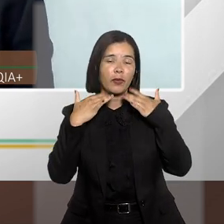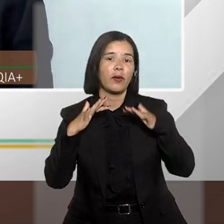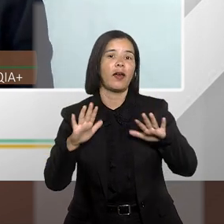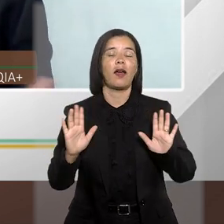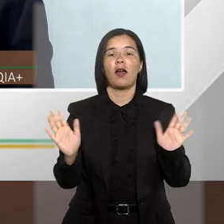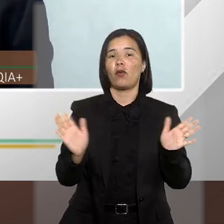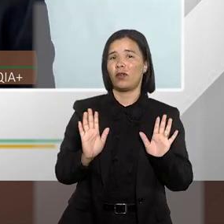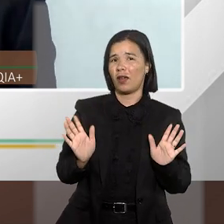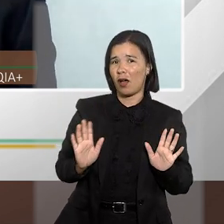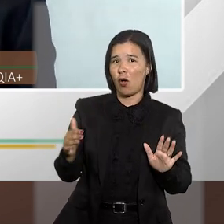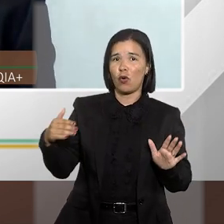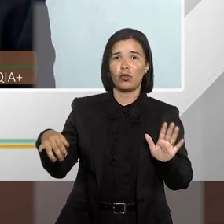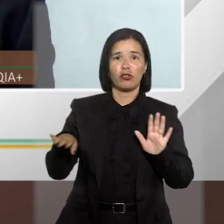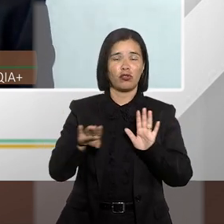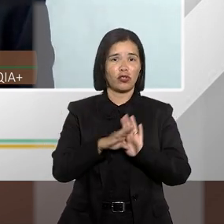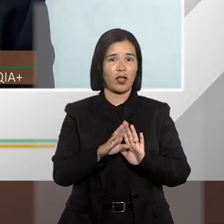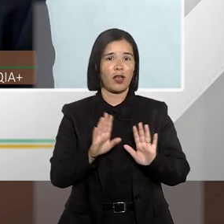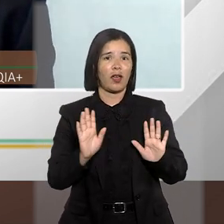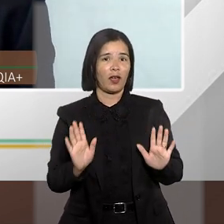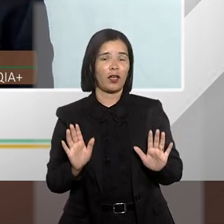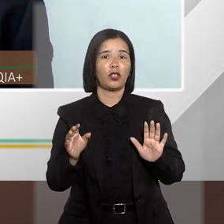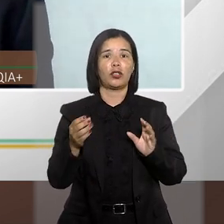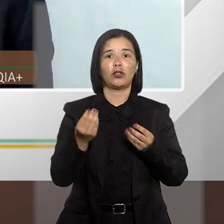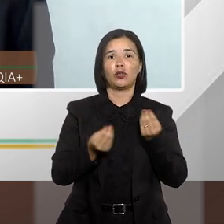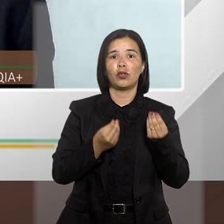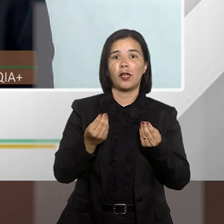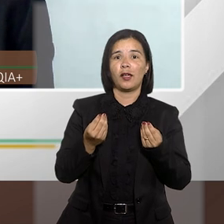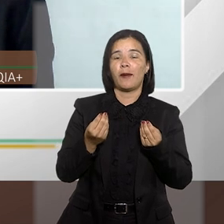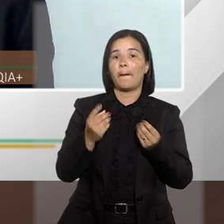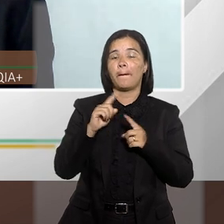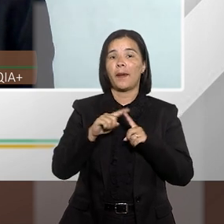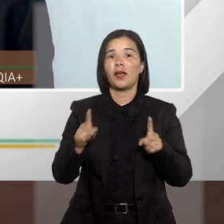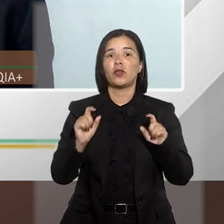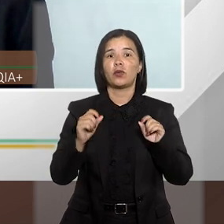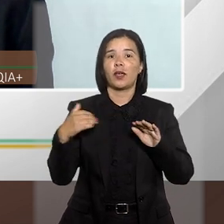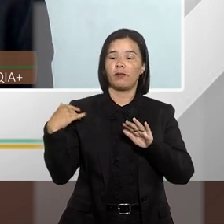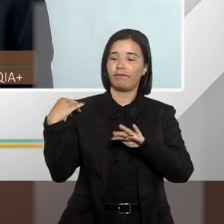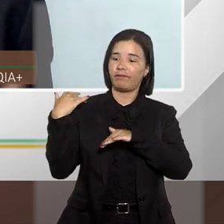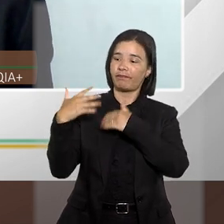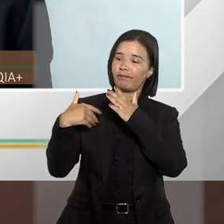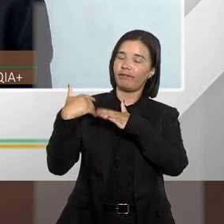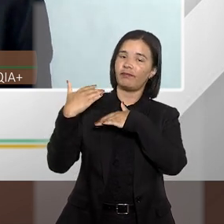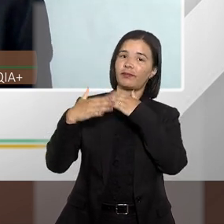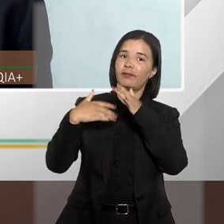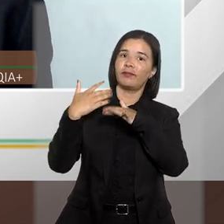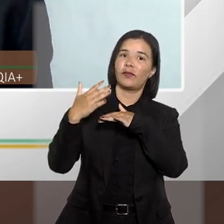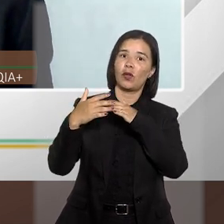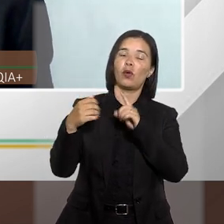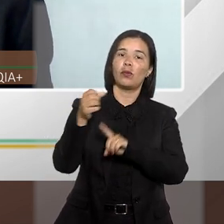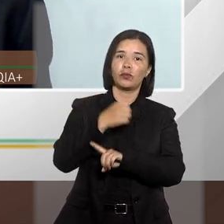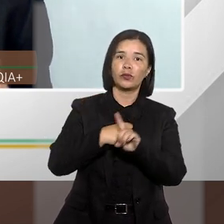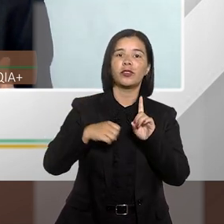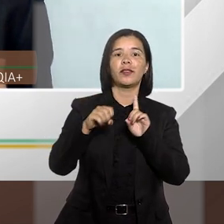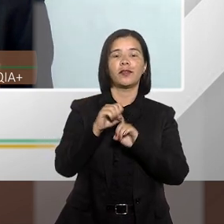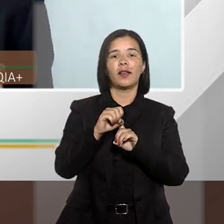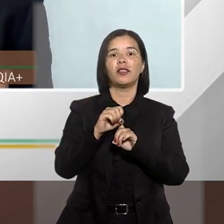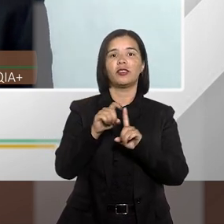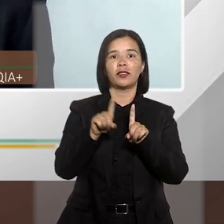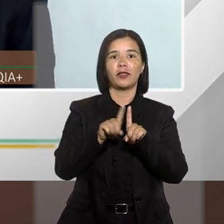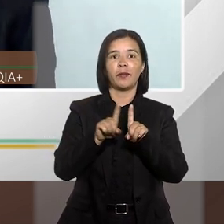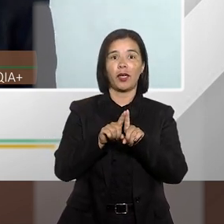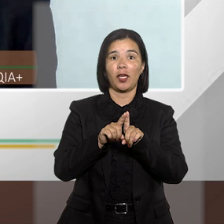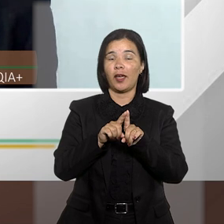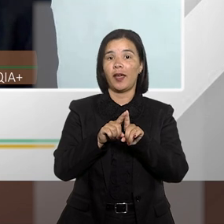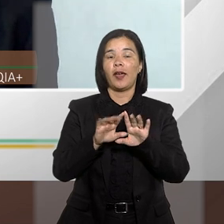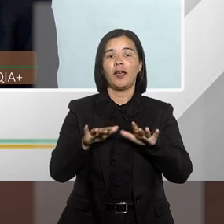é um processo que chega para nós de uma forma que tem que ser mantida, mas é um processo que nós construímos enquanto sociedade, é um processo que nos